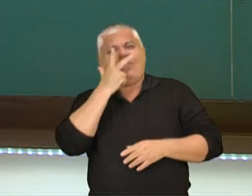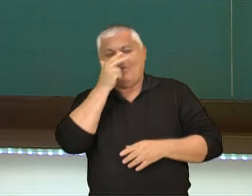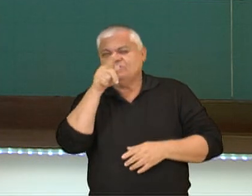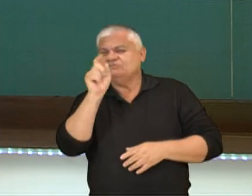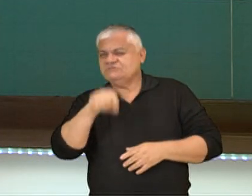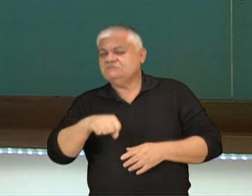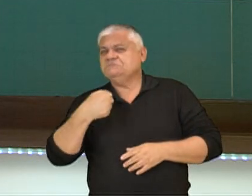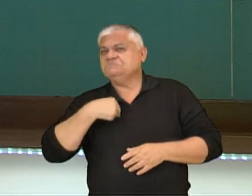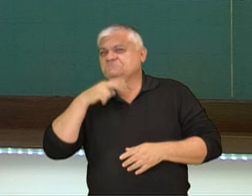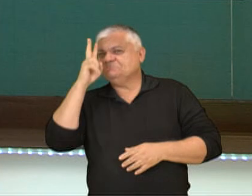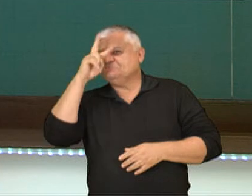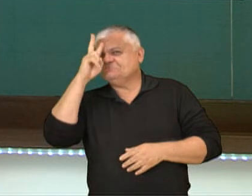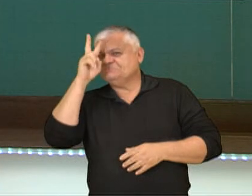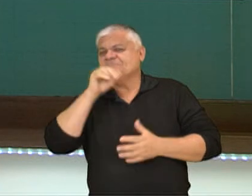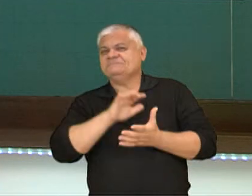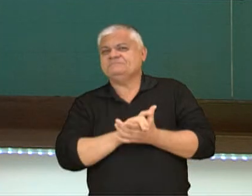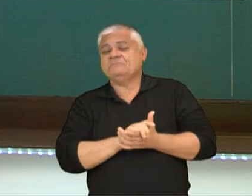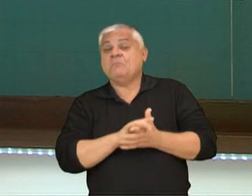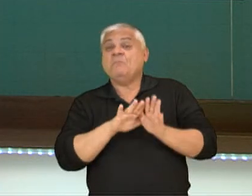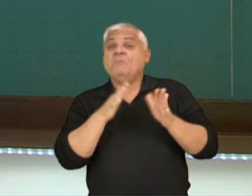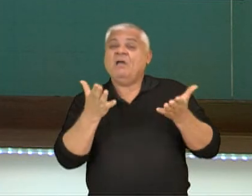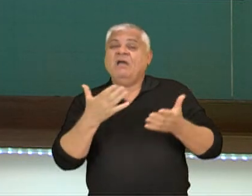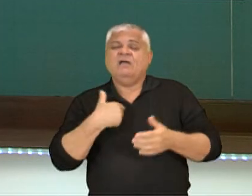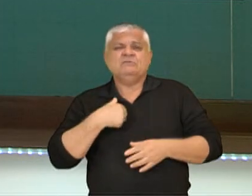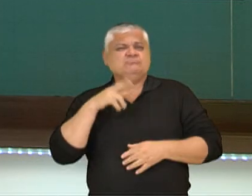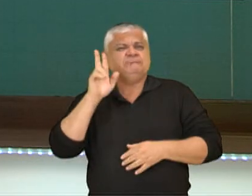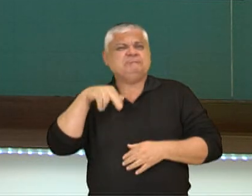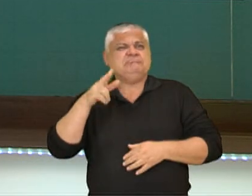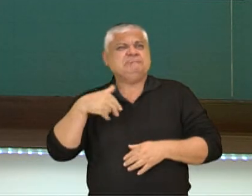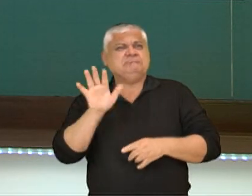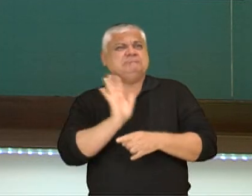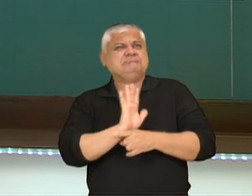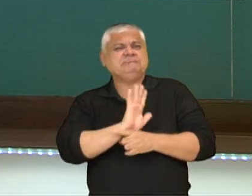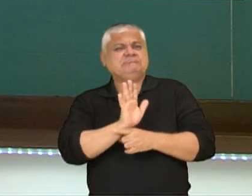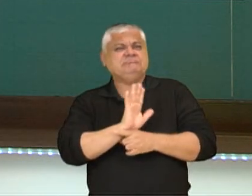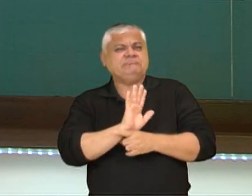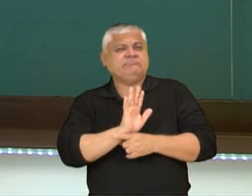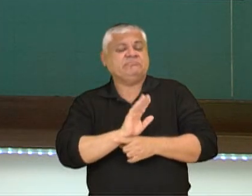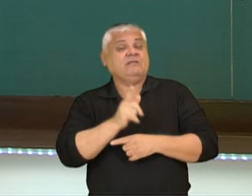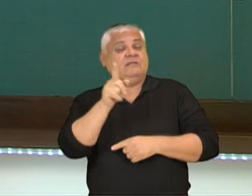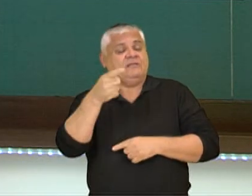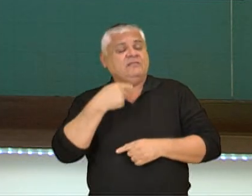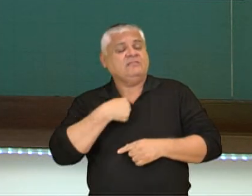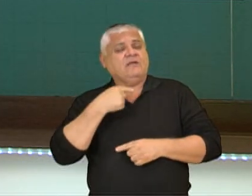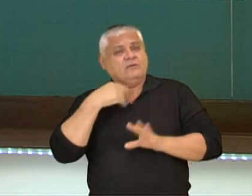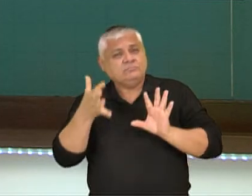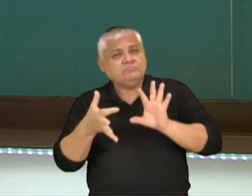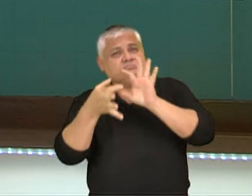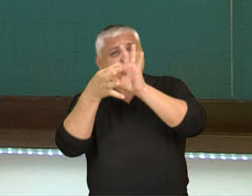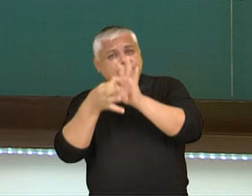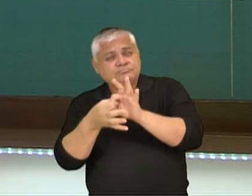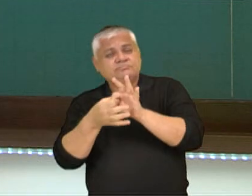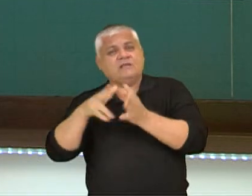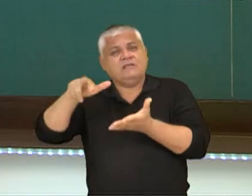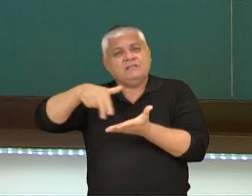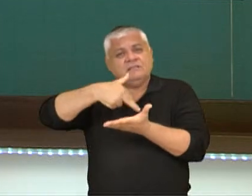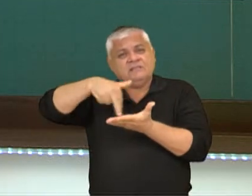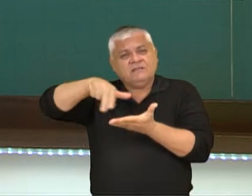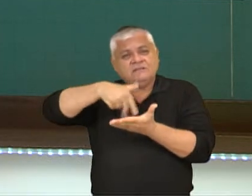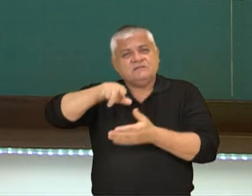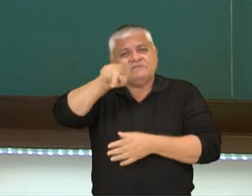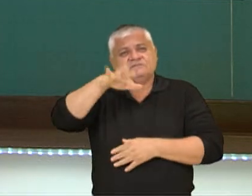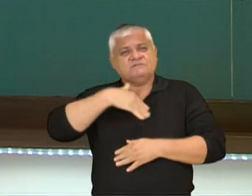nesse momento. Ou então, se não, com certeza vocês têm criatividade para colocar uma dança aí nesse filme, nesse tipo de filme que você